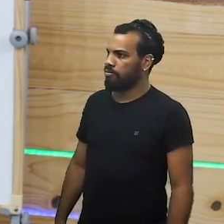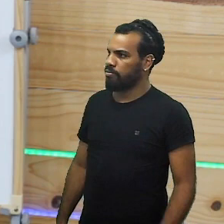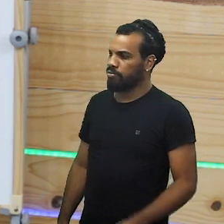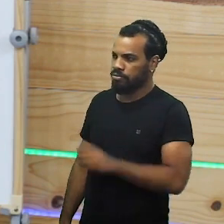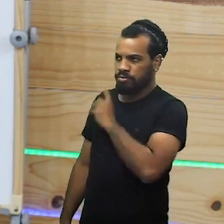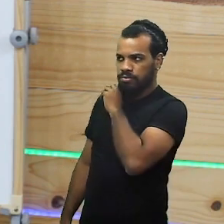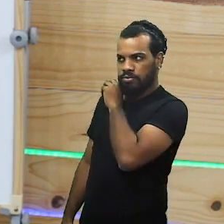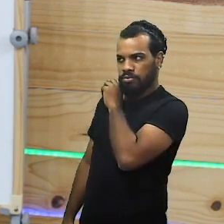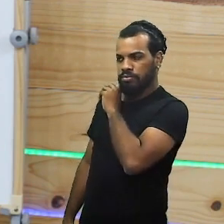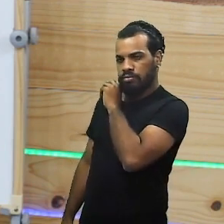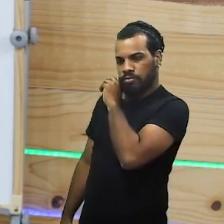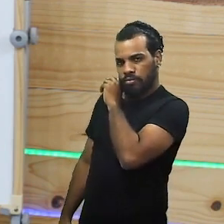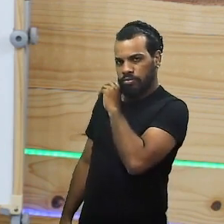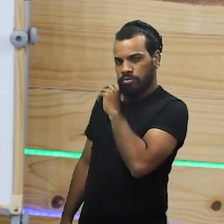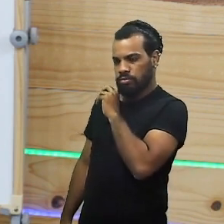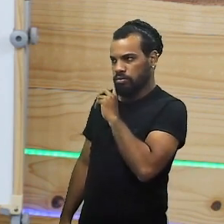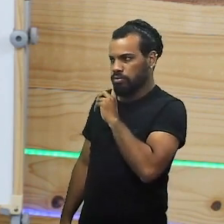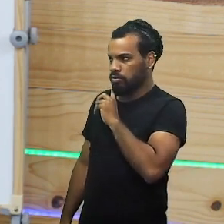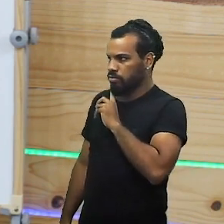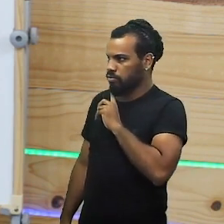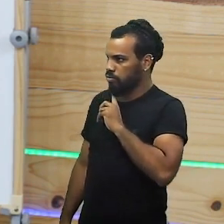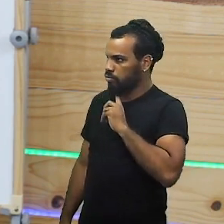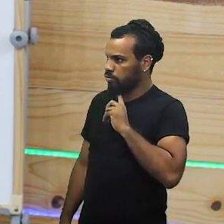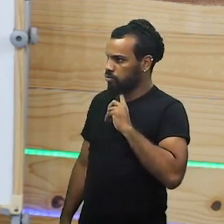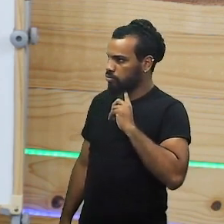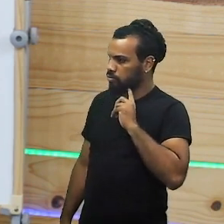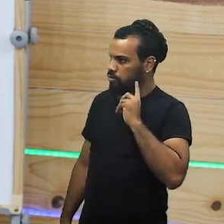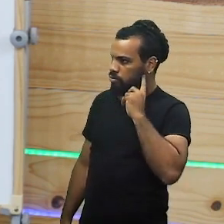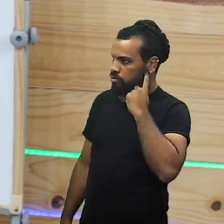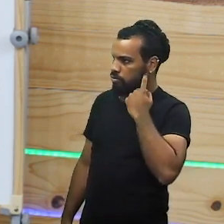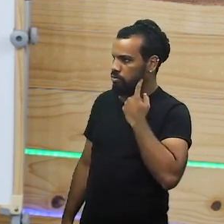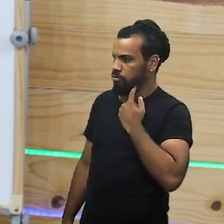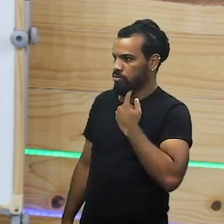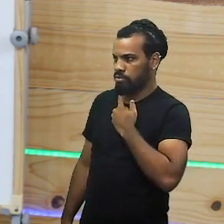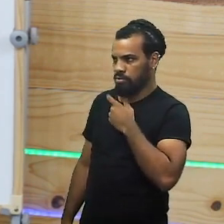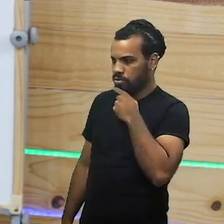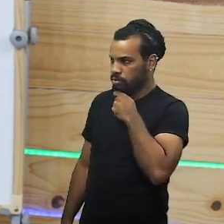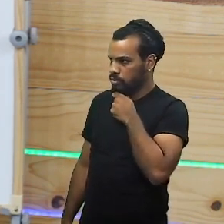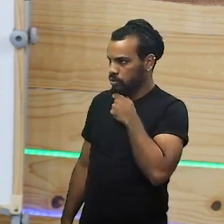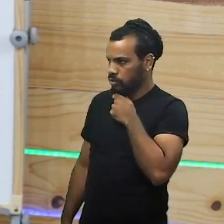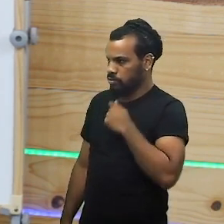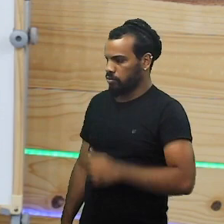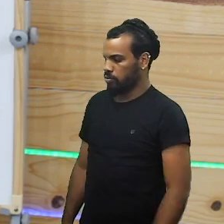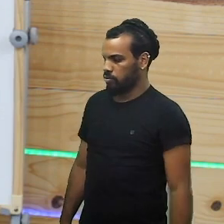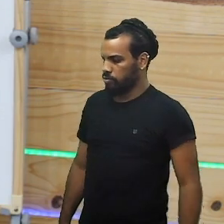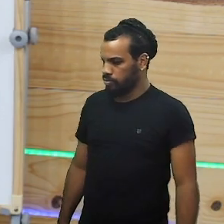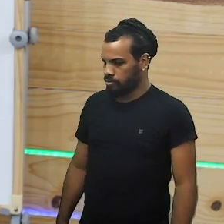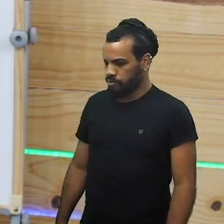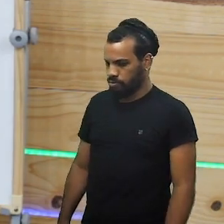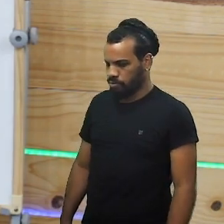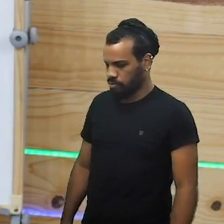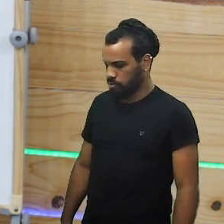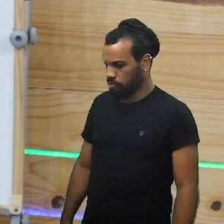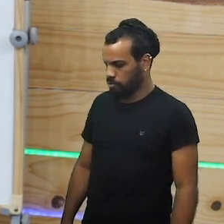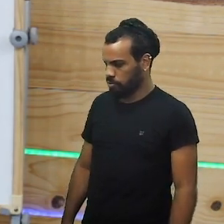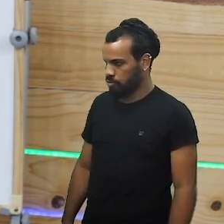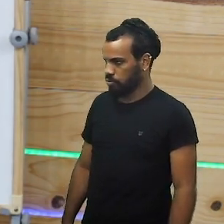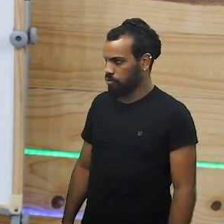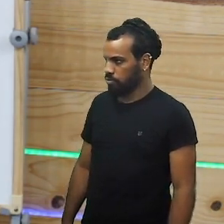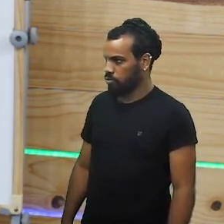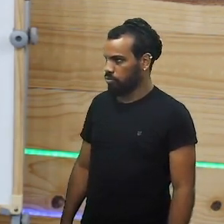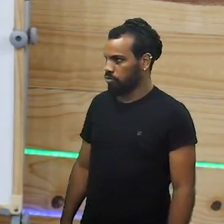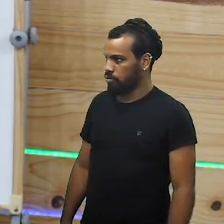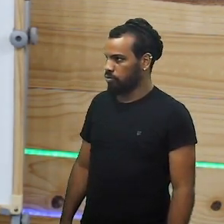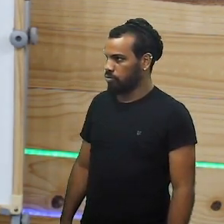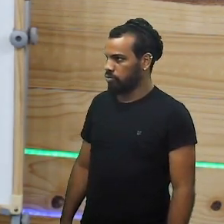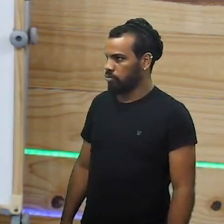Olha, 9 menos 2 ao quadrado, mais variação em Y. Olha o que eu faço.